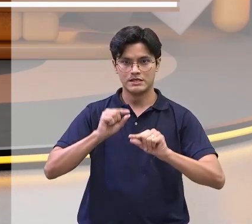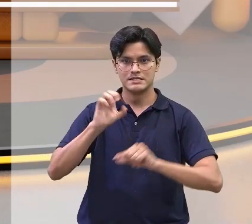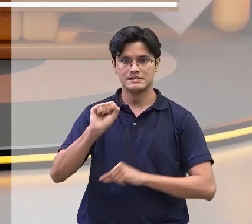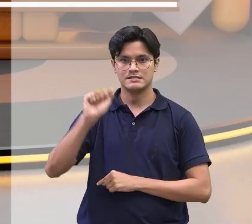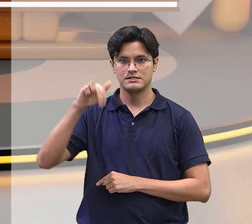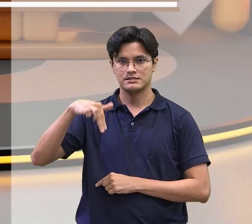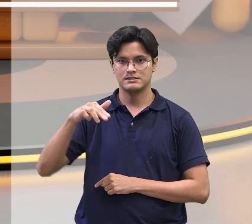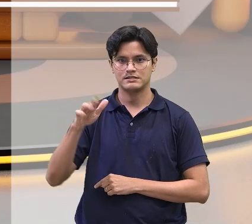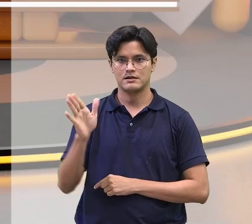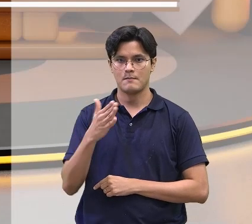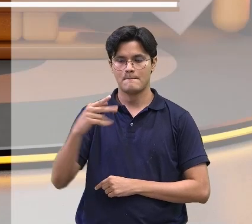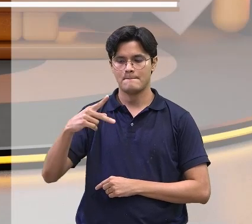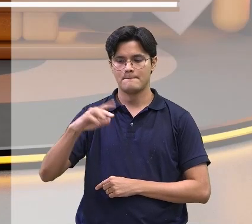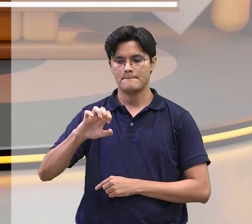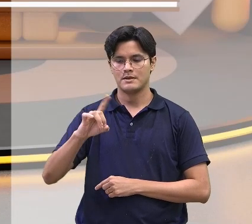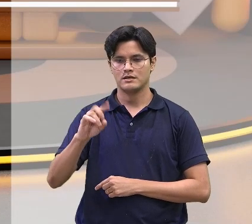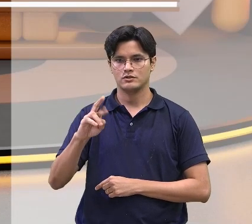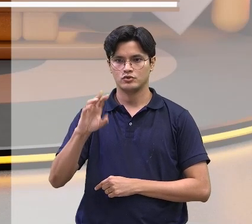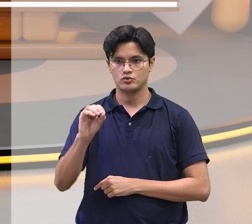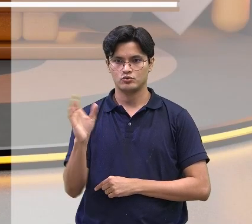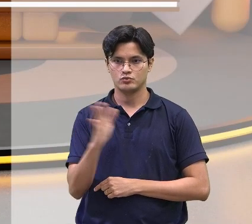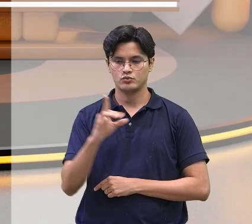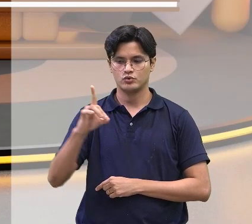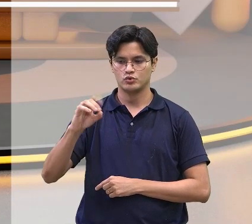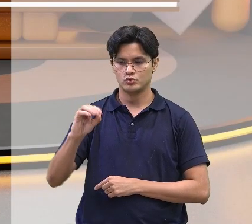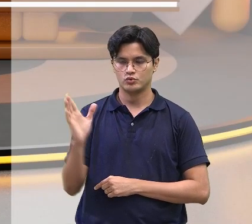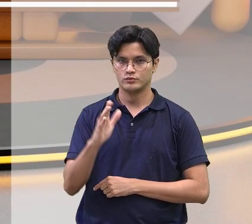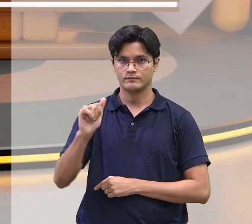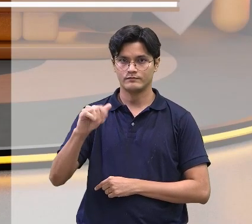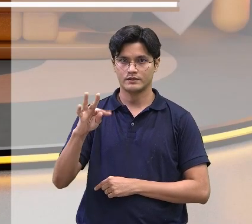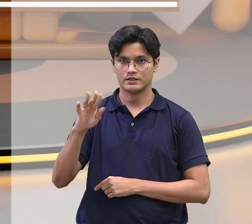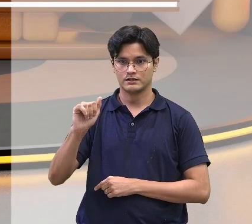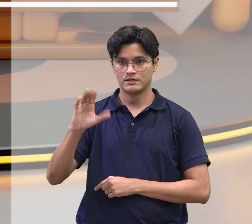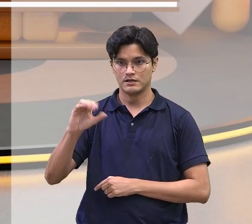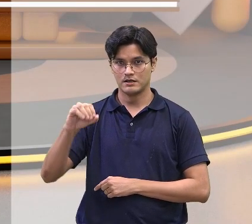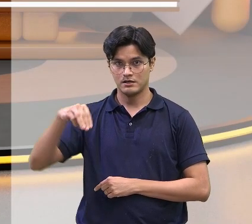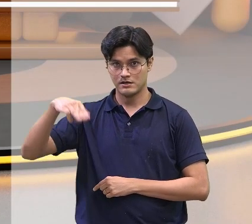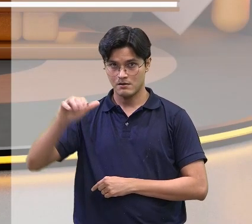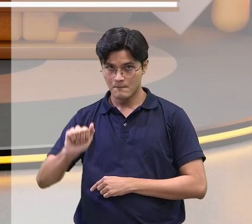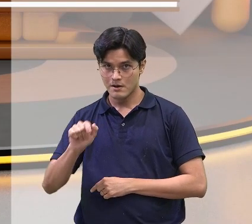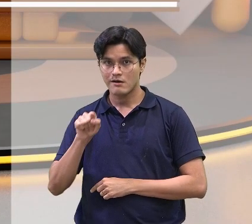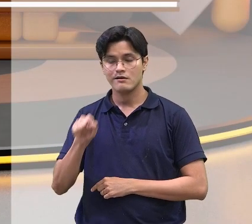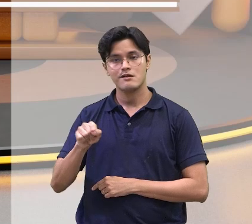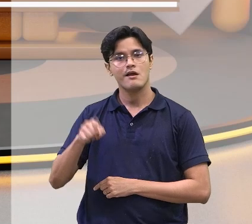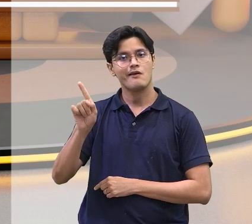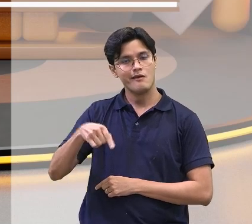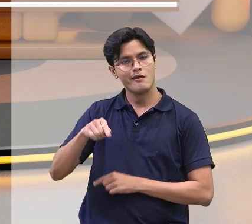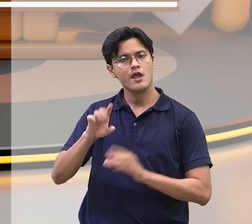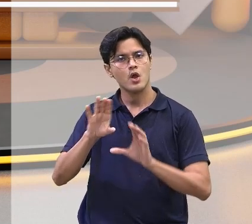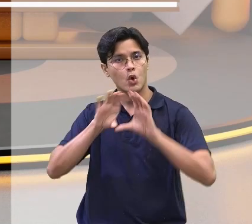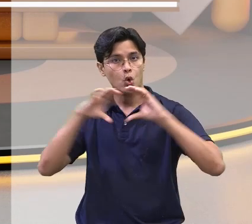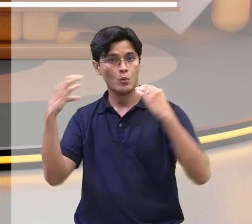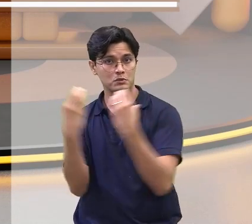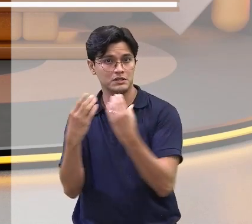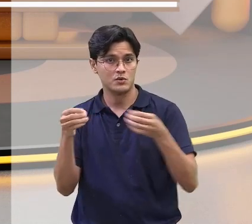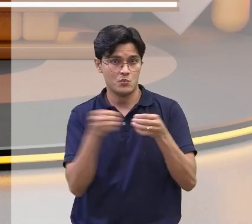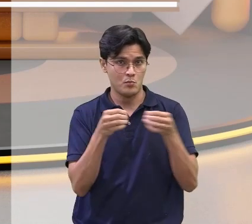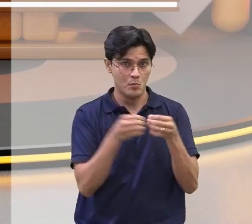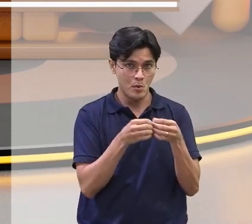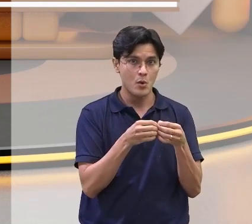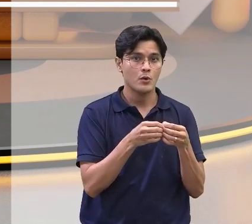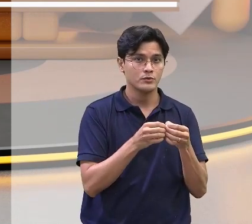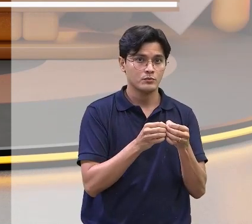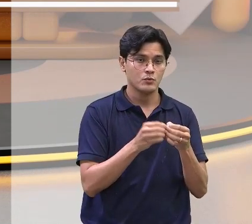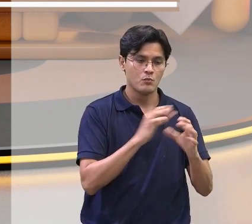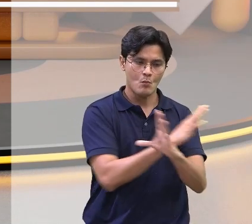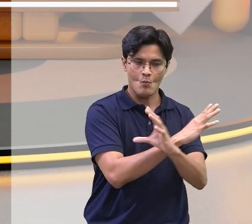vive muito, é uma comunidade muito próxima desse salar, na qual vocês estão conseguindo enxergar aqui. Eu vou